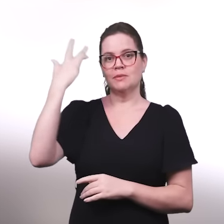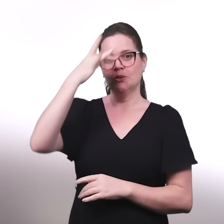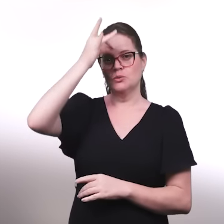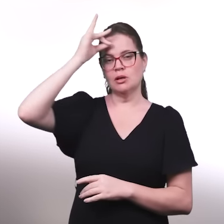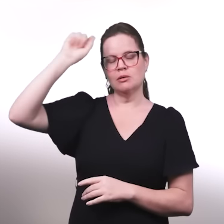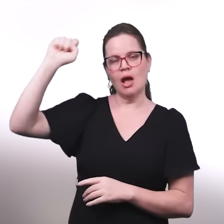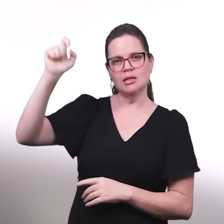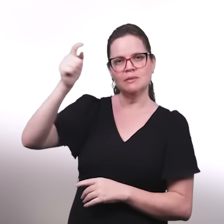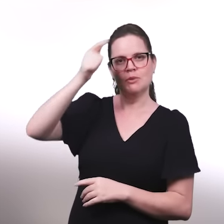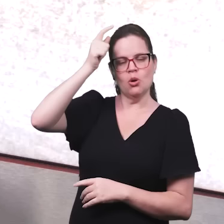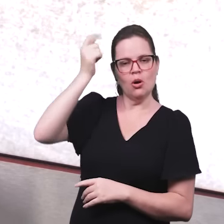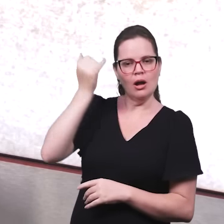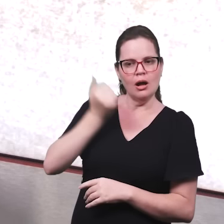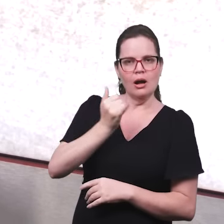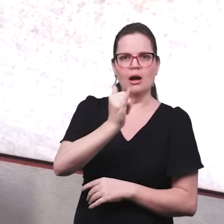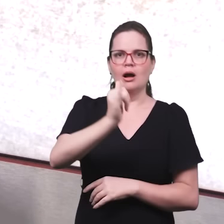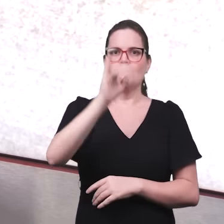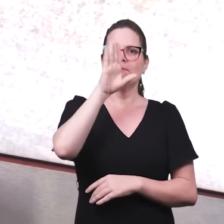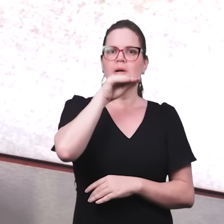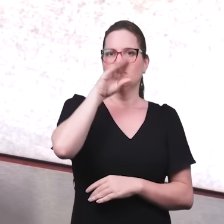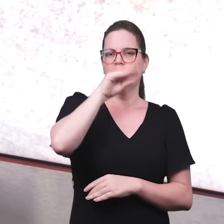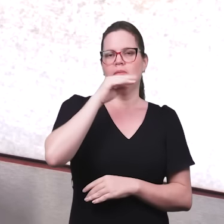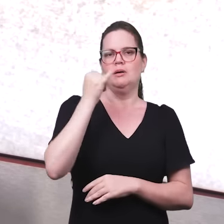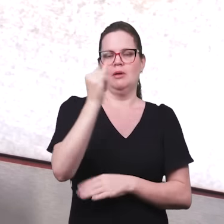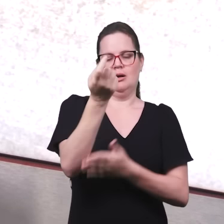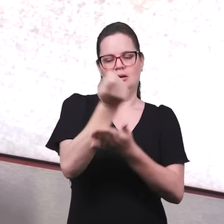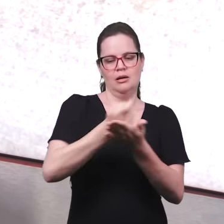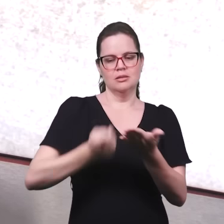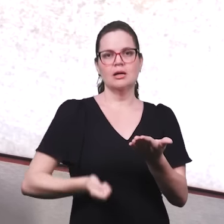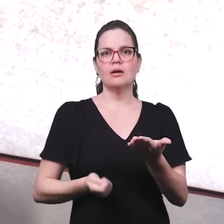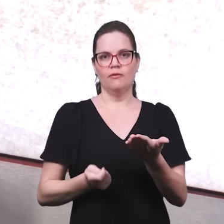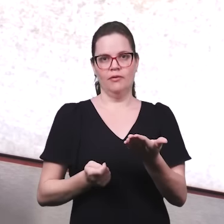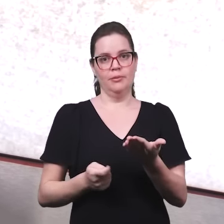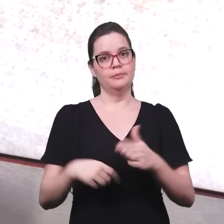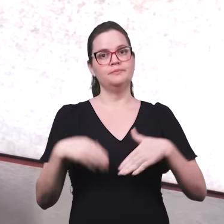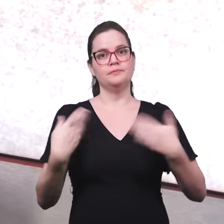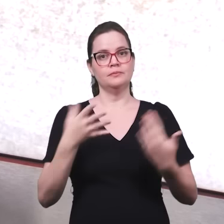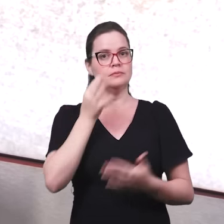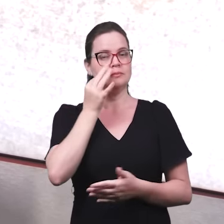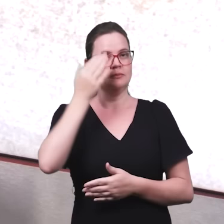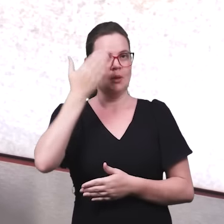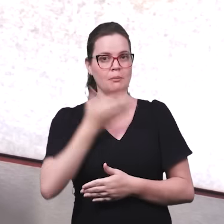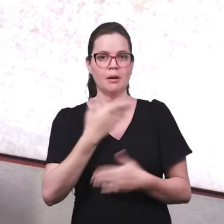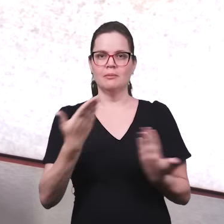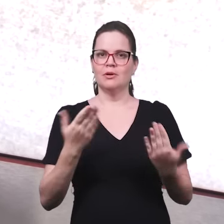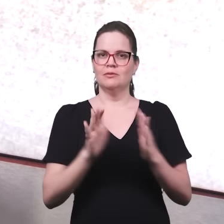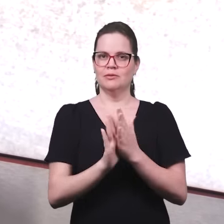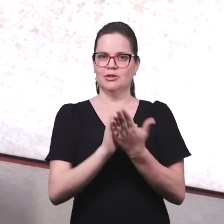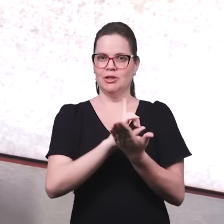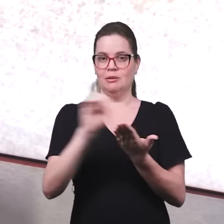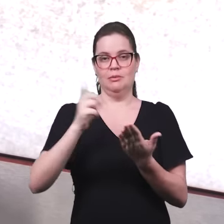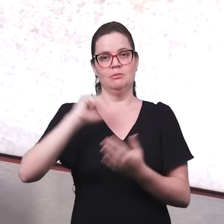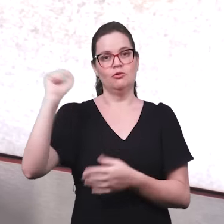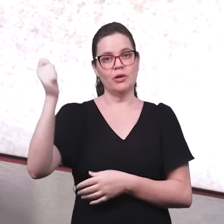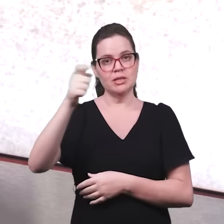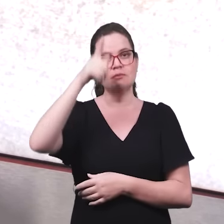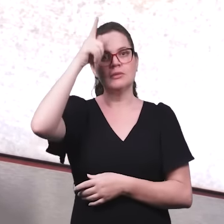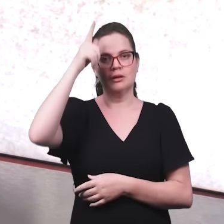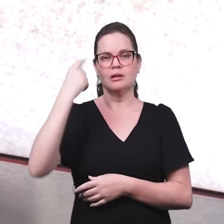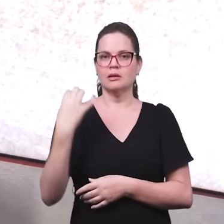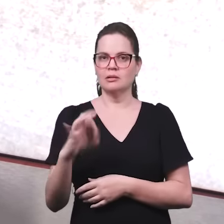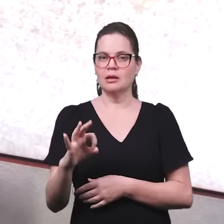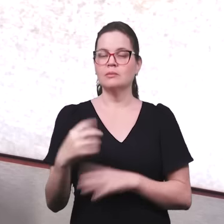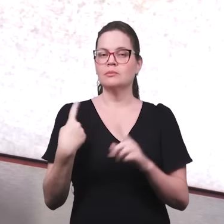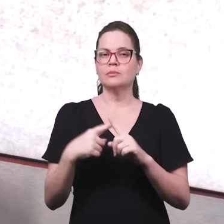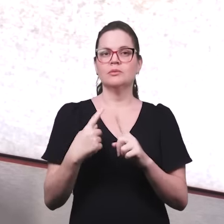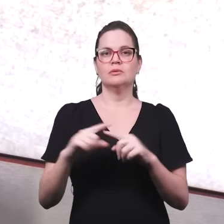pelo Espírito Santo. Então é uma prova da inspiração da Bíblia, uma delas, a prova da inspiração da Bíblia,